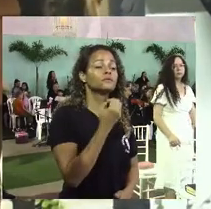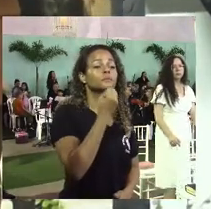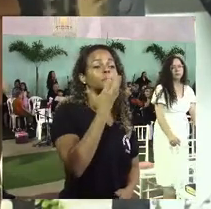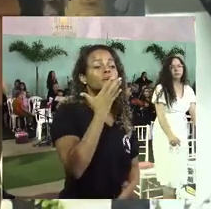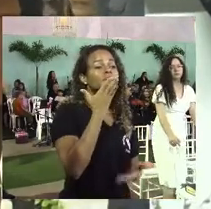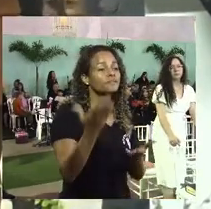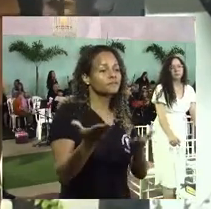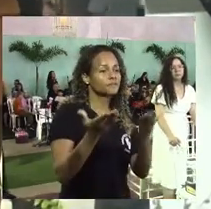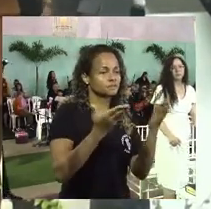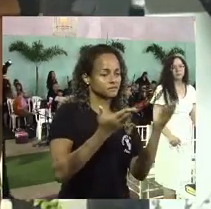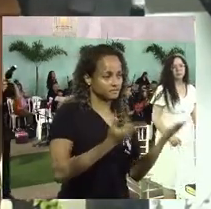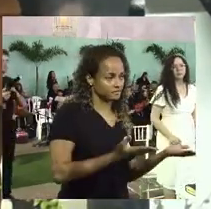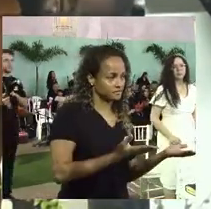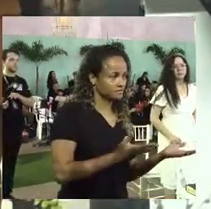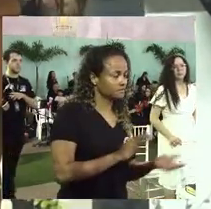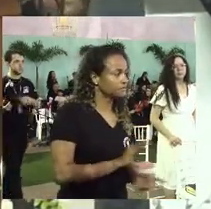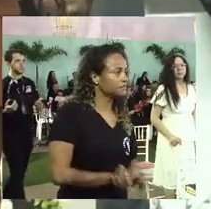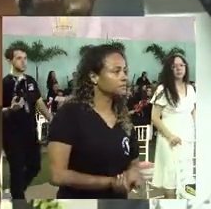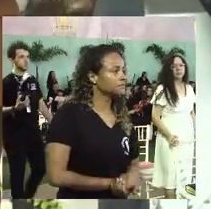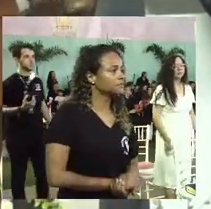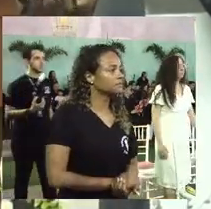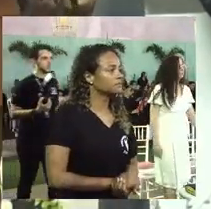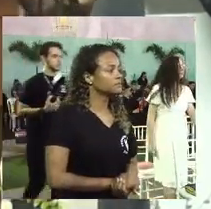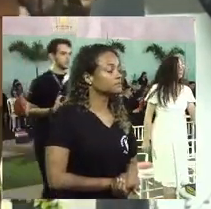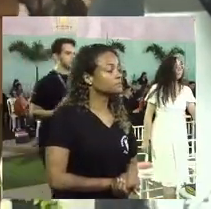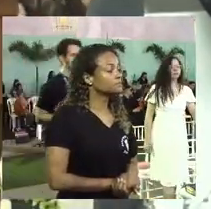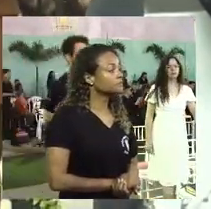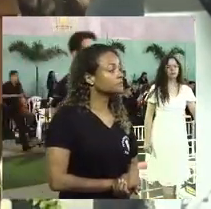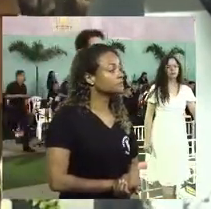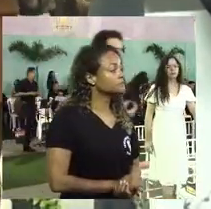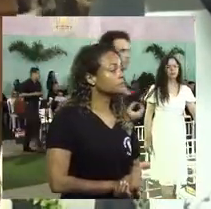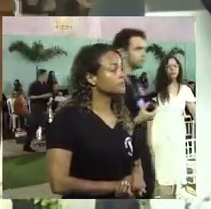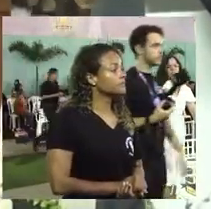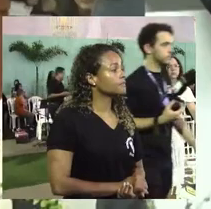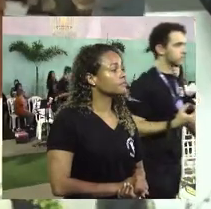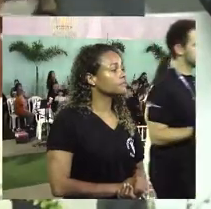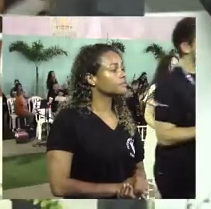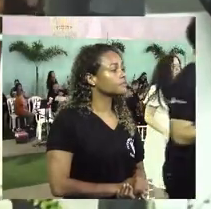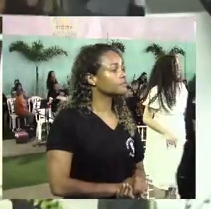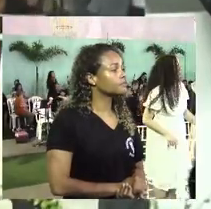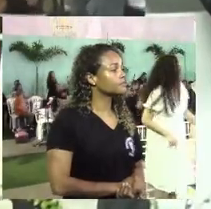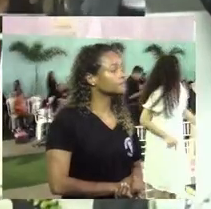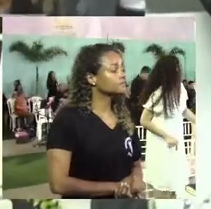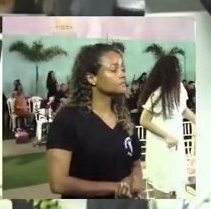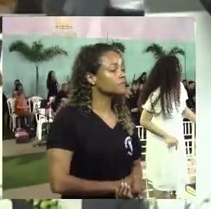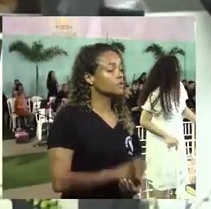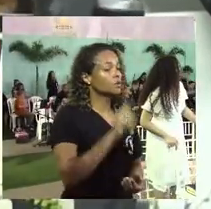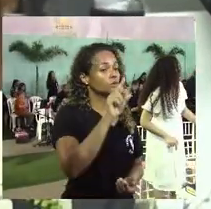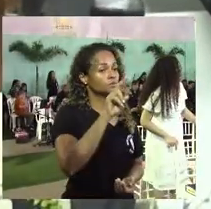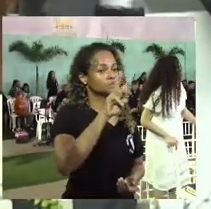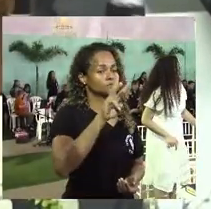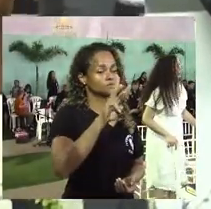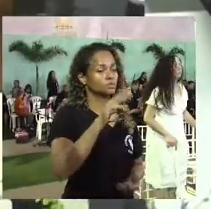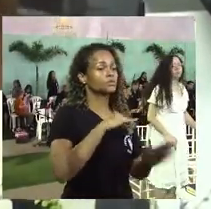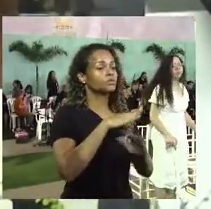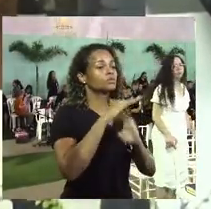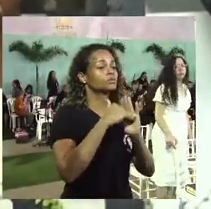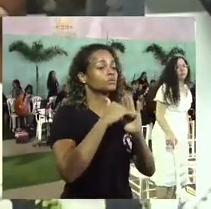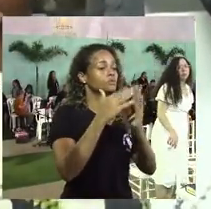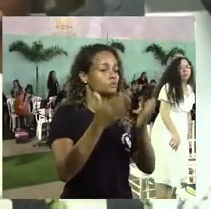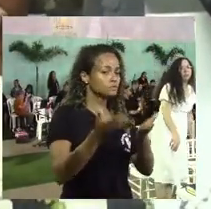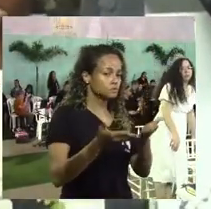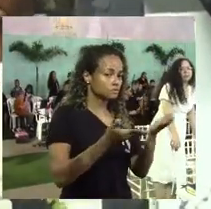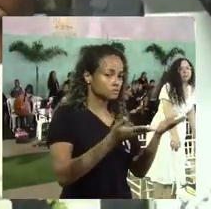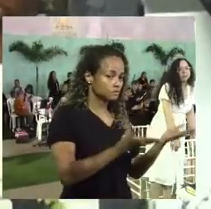chegaram agora tu dá um bem vindo quando eu contar três vocês vão todos minha frente nós vamos juntos pedir perdão